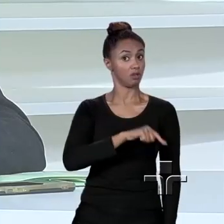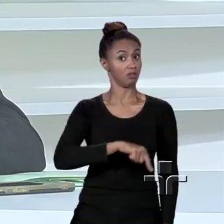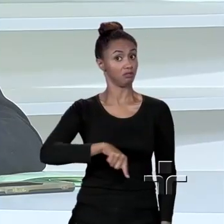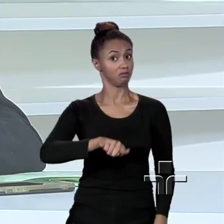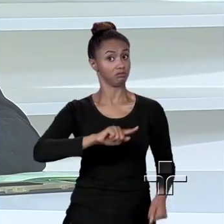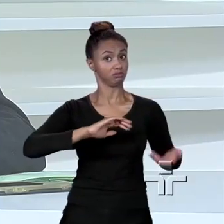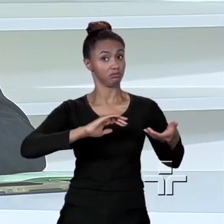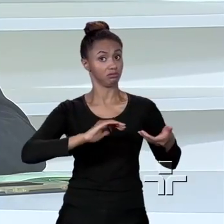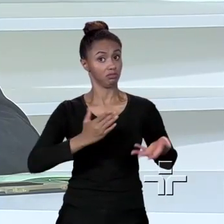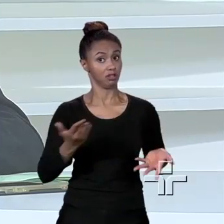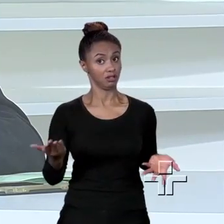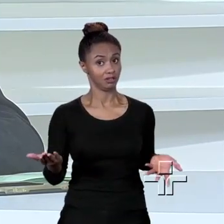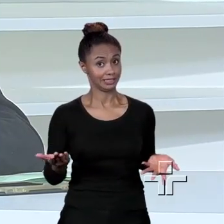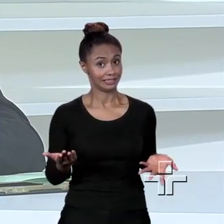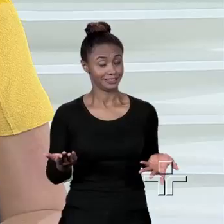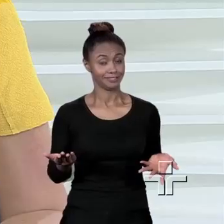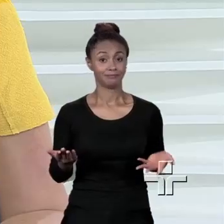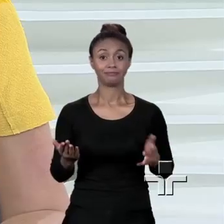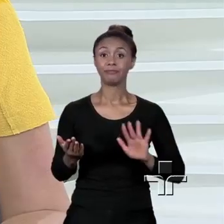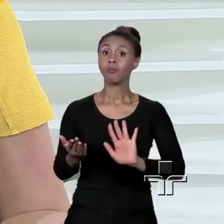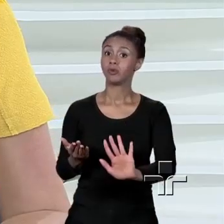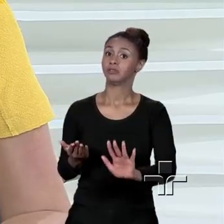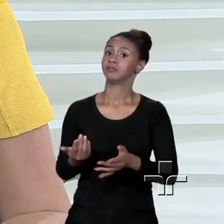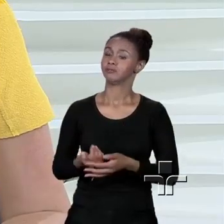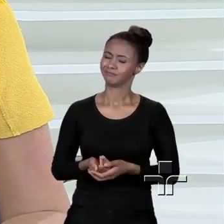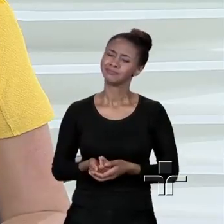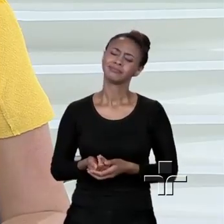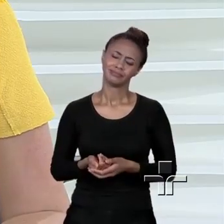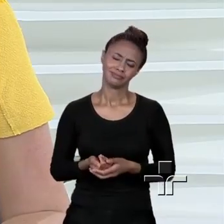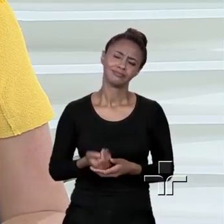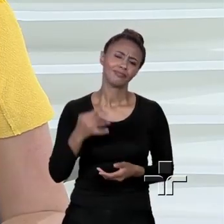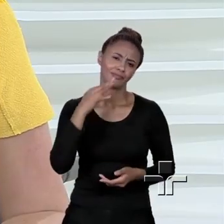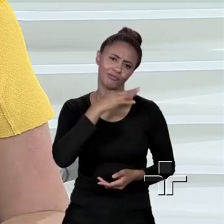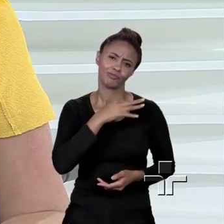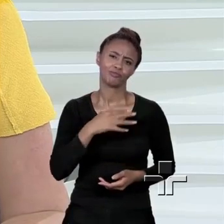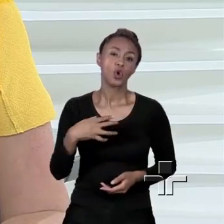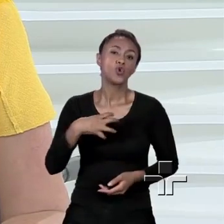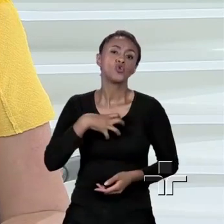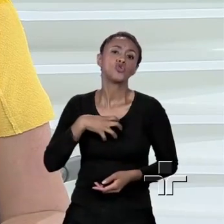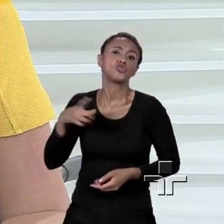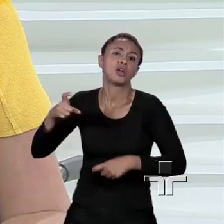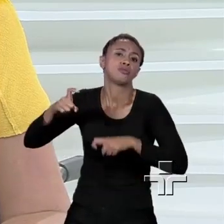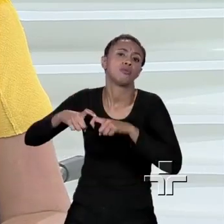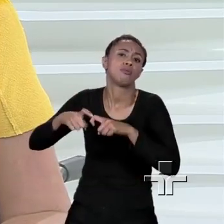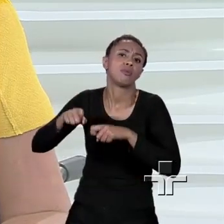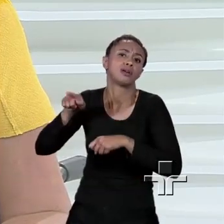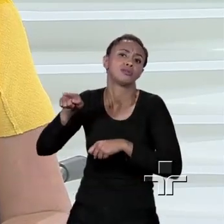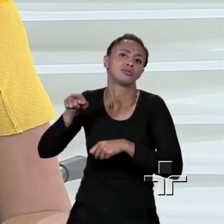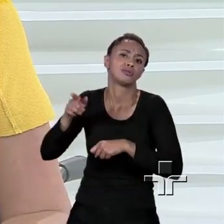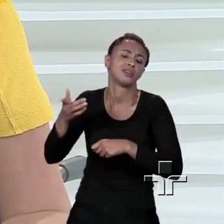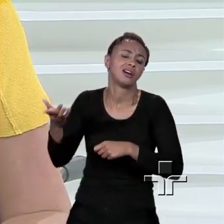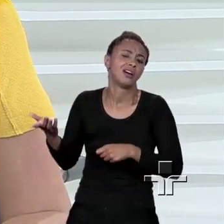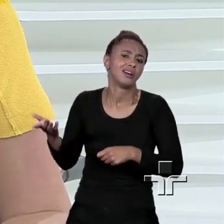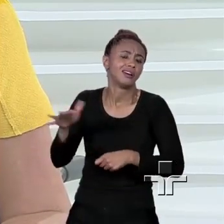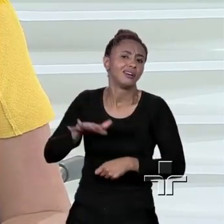todos. Agora, é claro que o regime que esses médicos eram